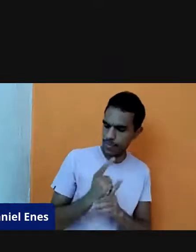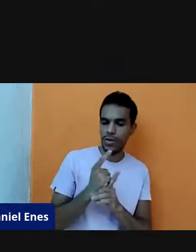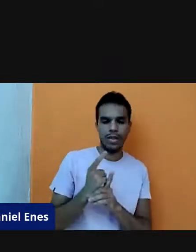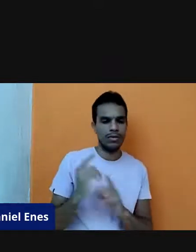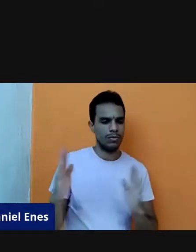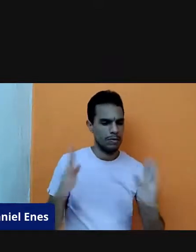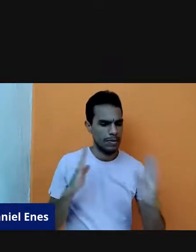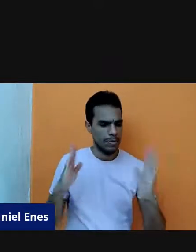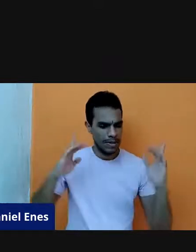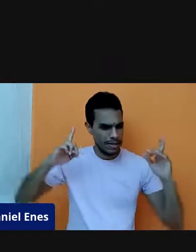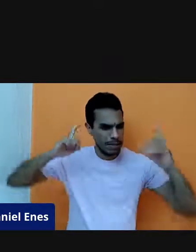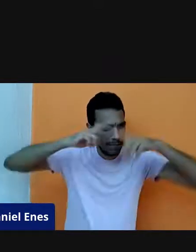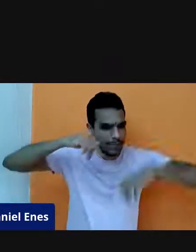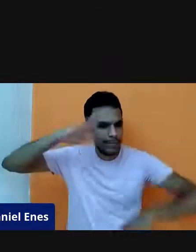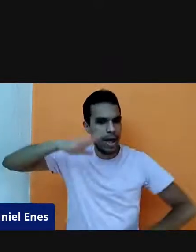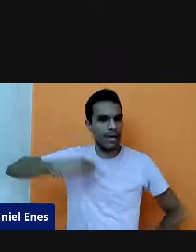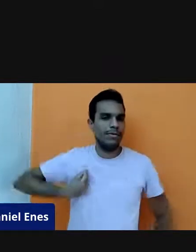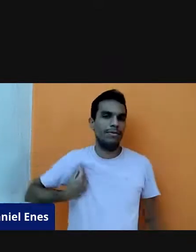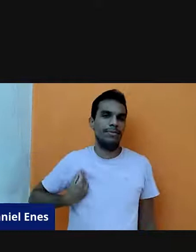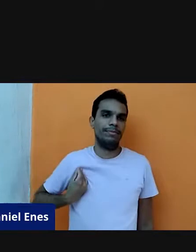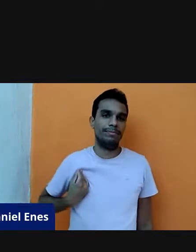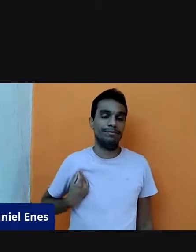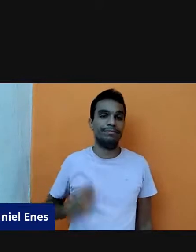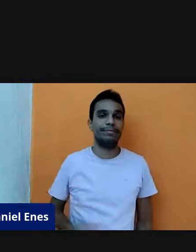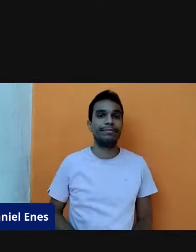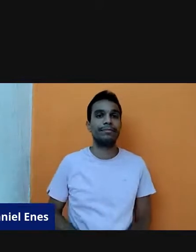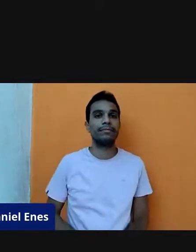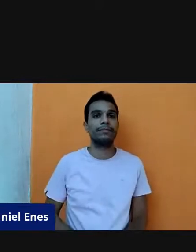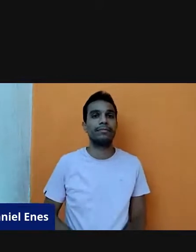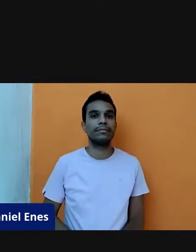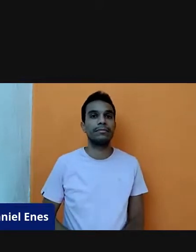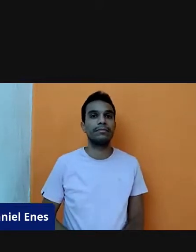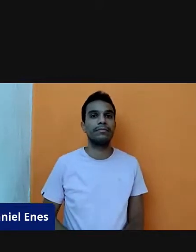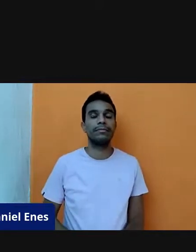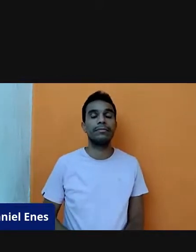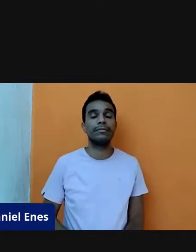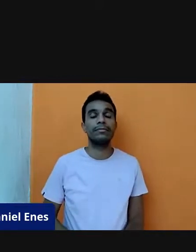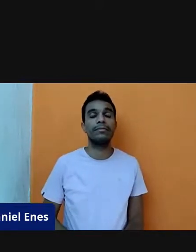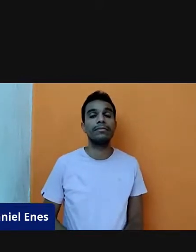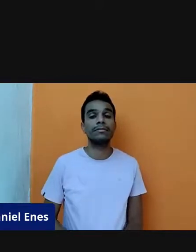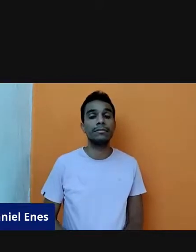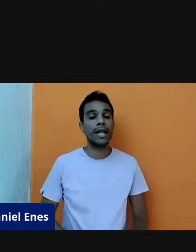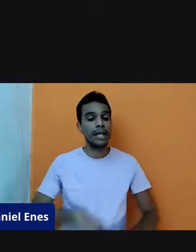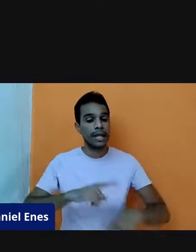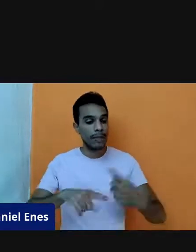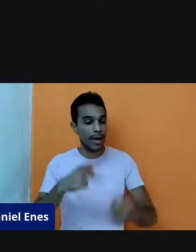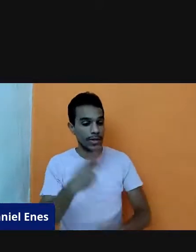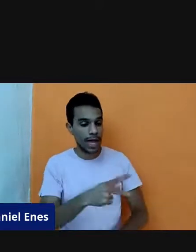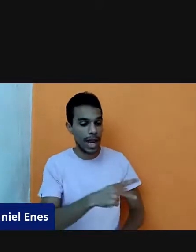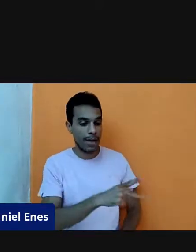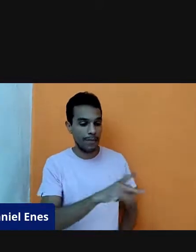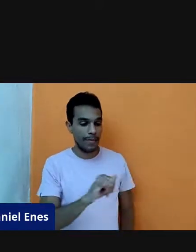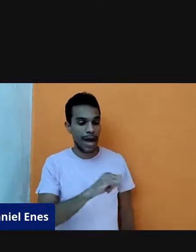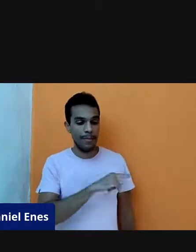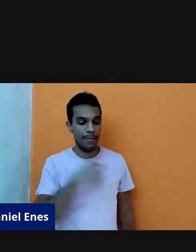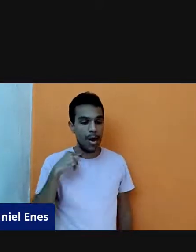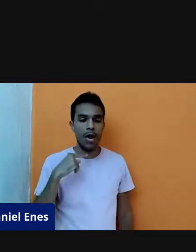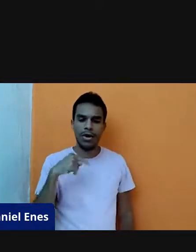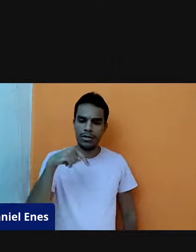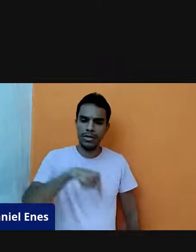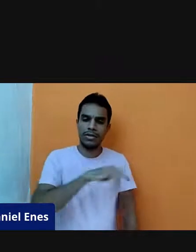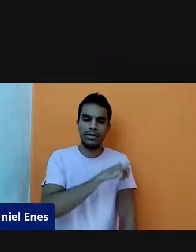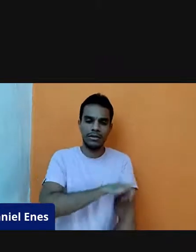mais difíceis da nossa vida. Após a morte do pai dela, né, aqui no Rio já, por conta